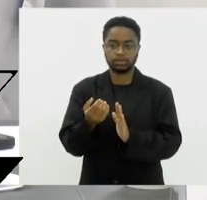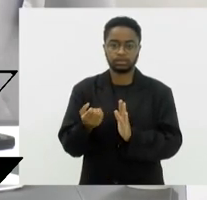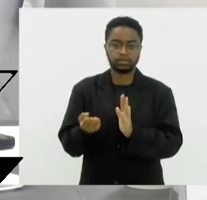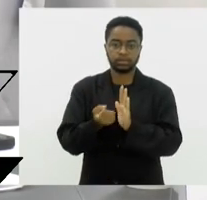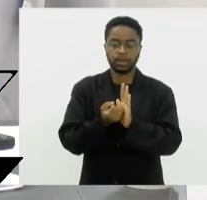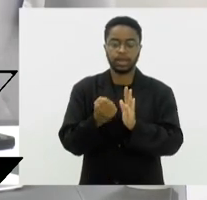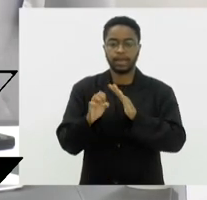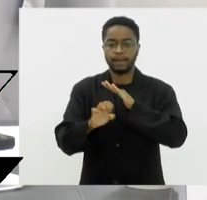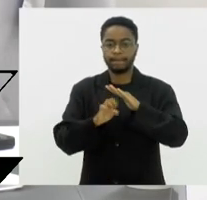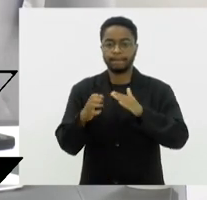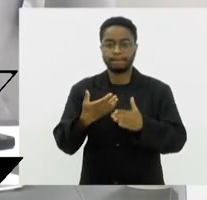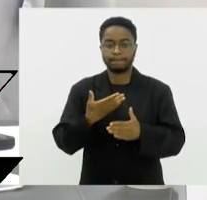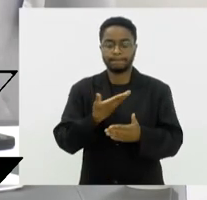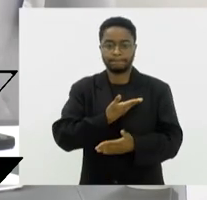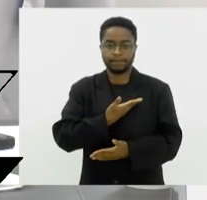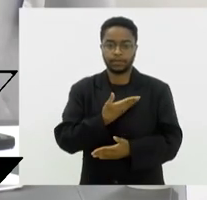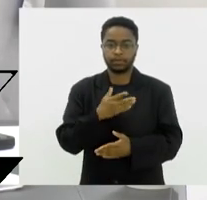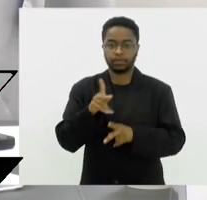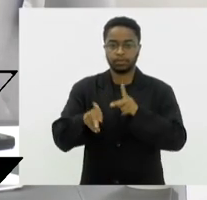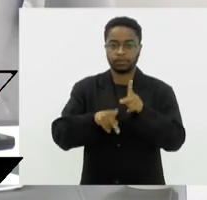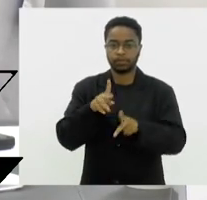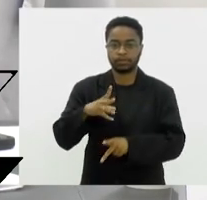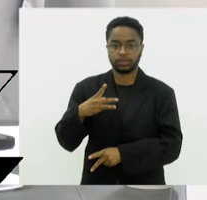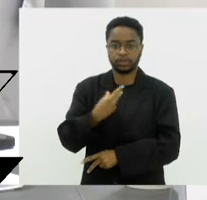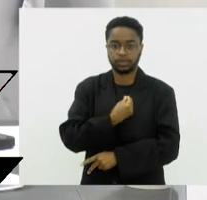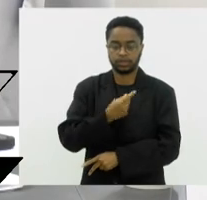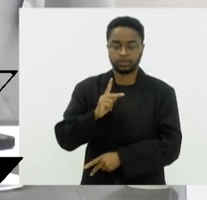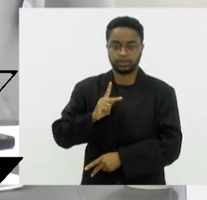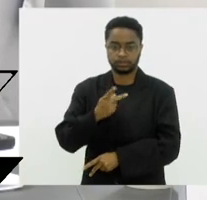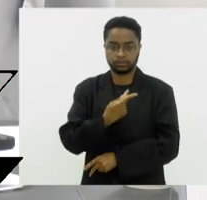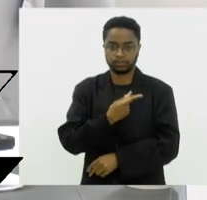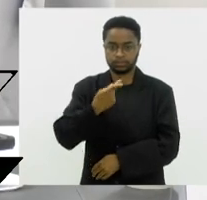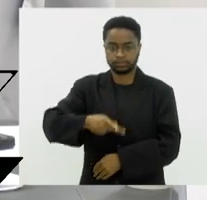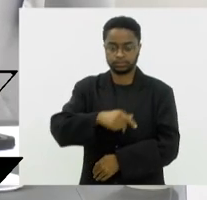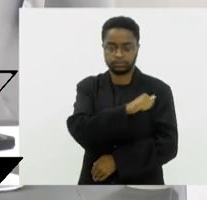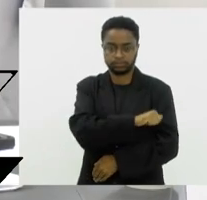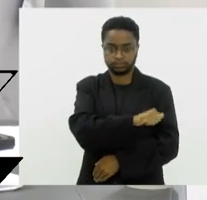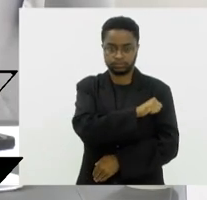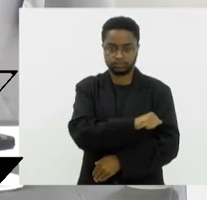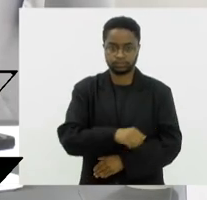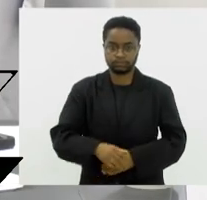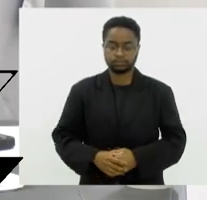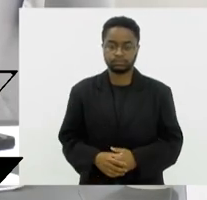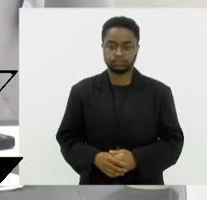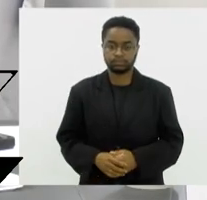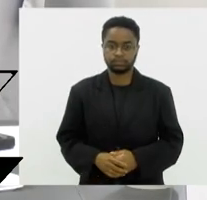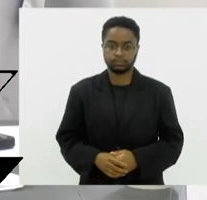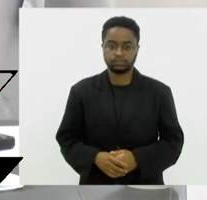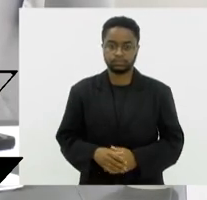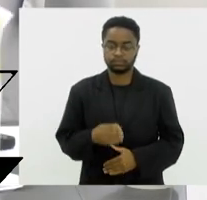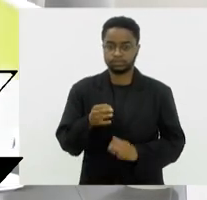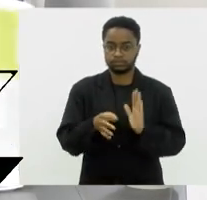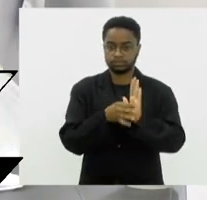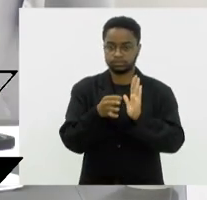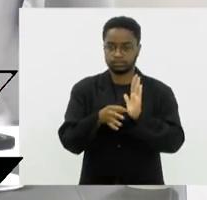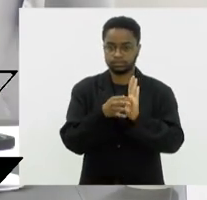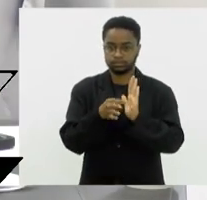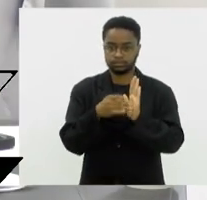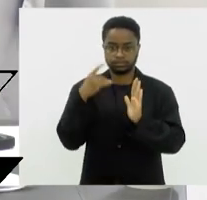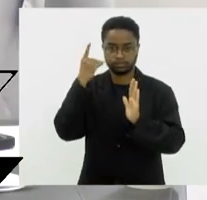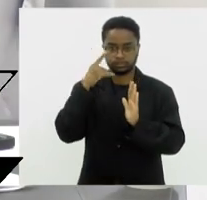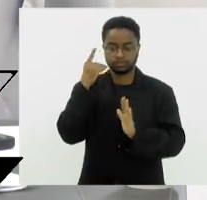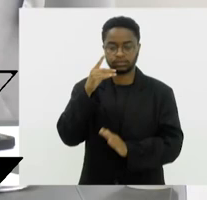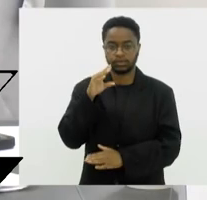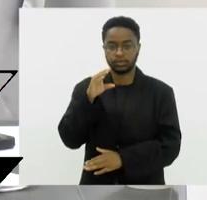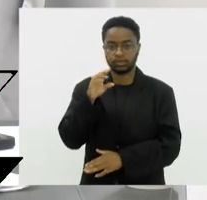Amiga da População Trans e Travesti no âmbito do Estado do Rio de Janeiro. O parecer é do deputado... Não,